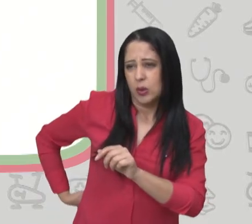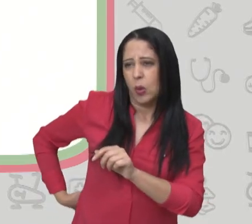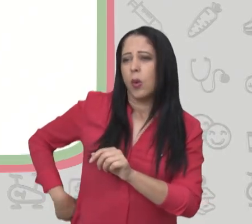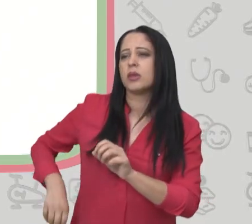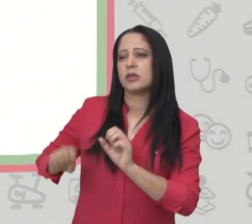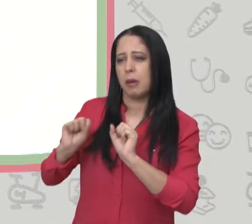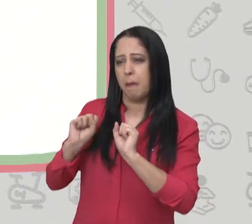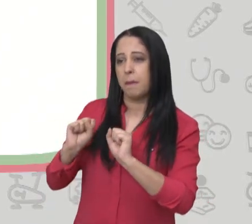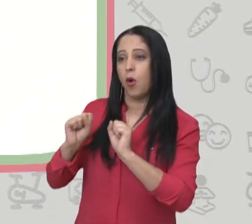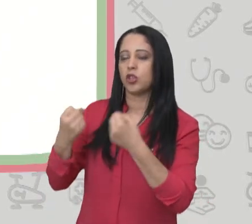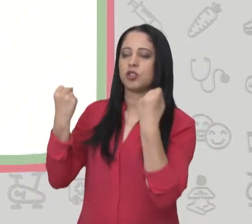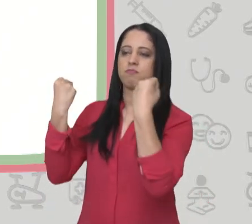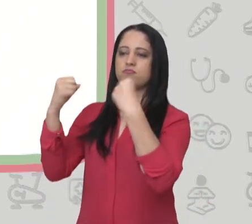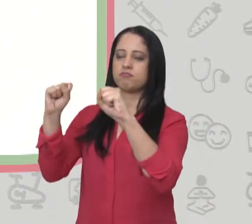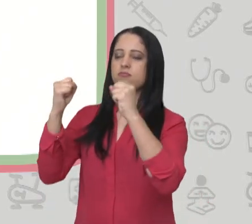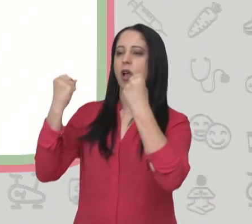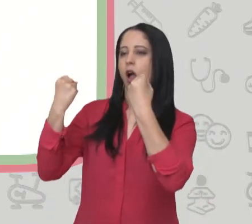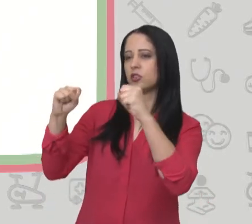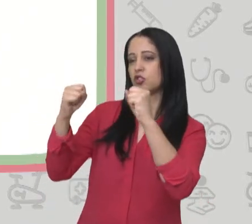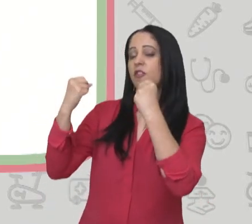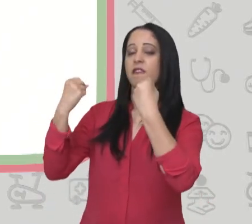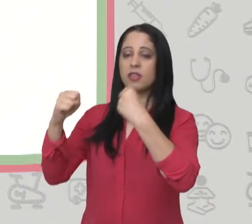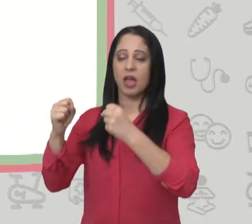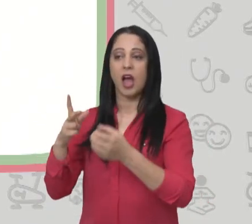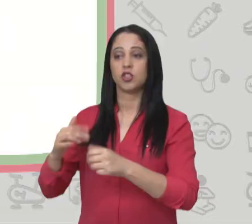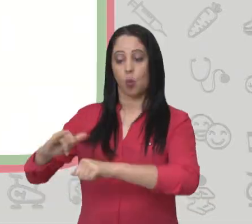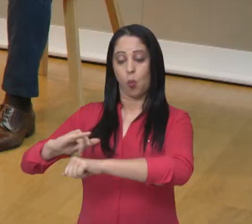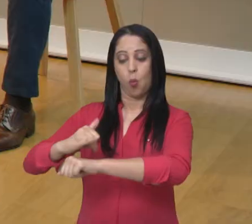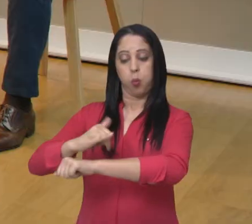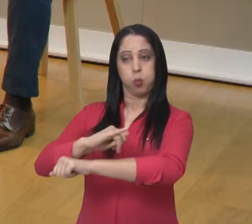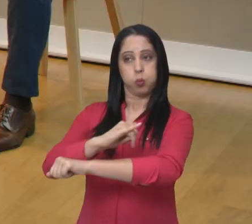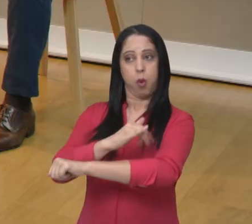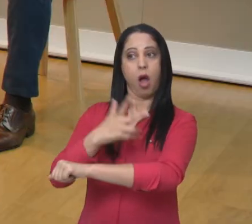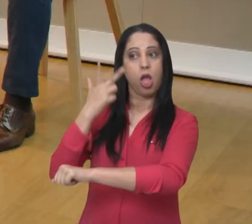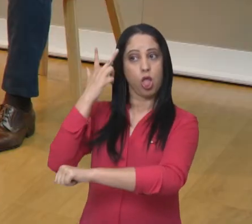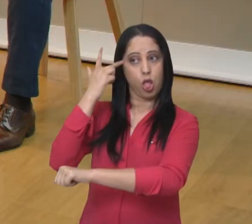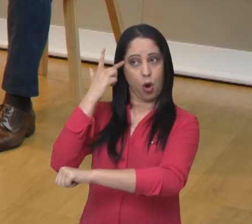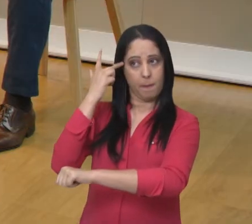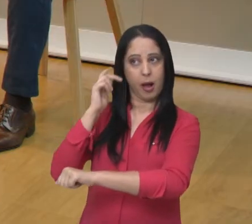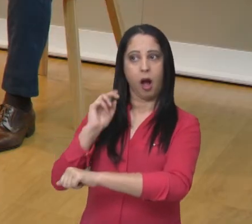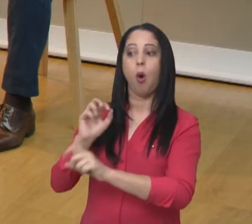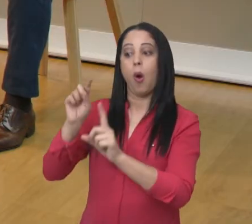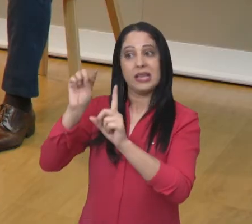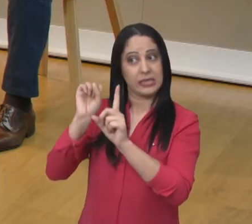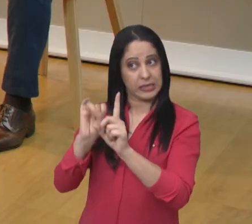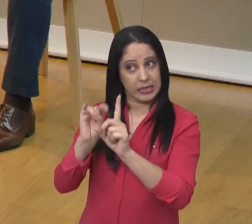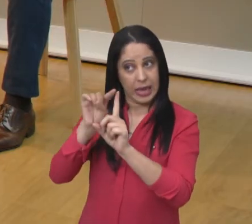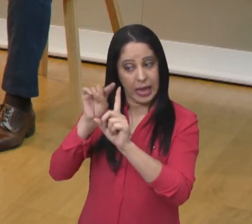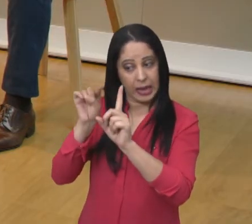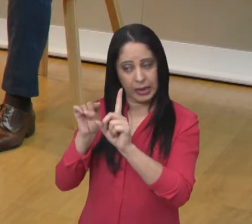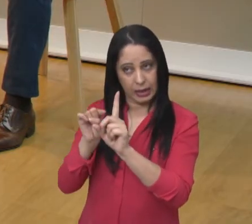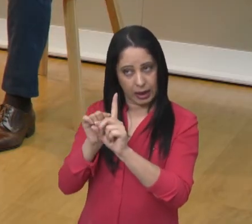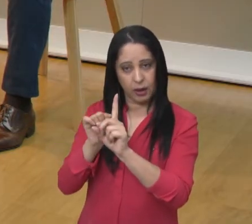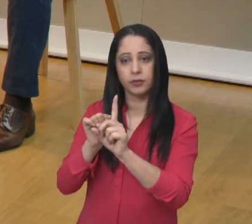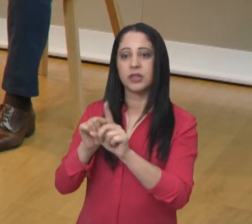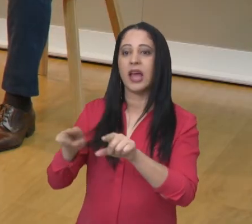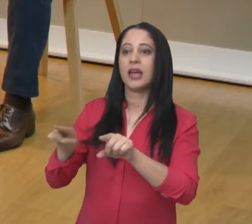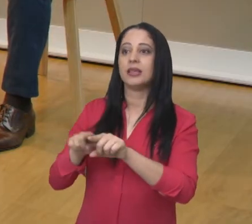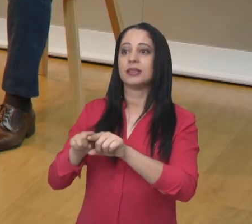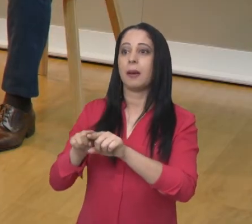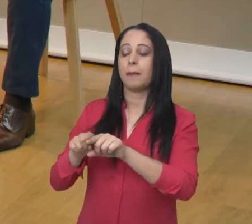Manter uma atividade física regular, mesmo durante a gravidez, manter um peso adequado para o período da gravidez que você